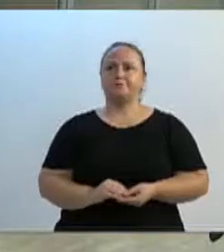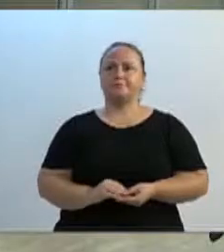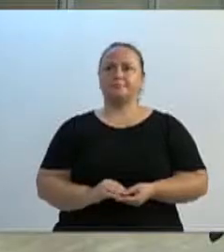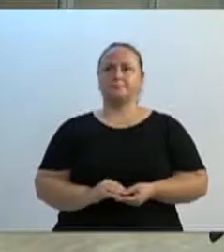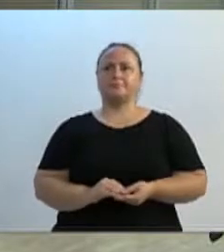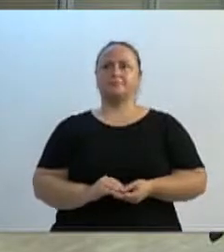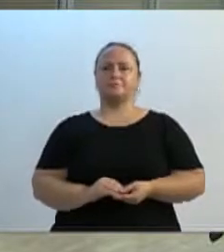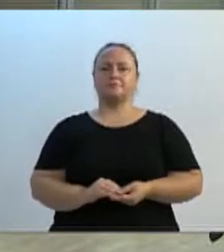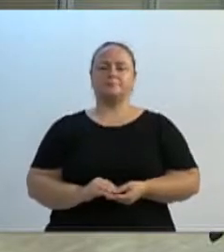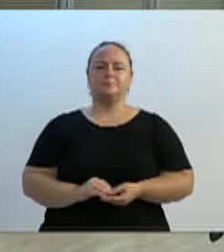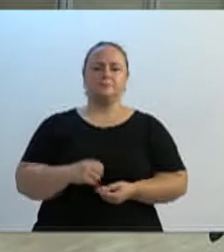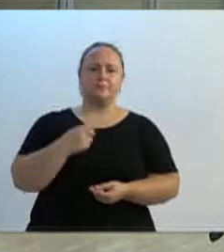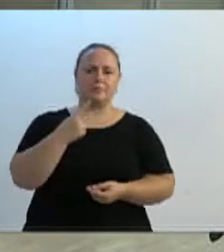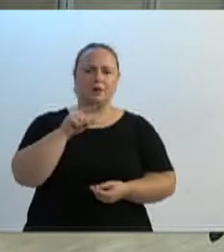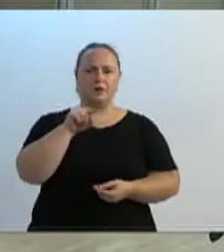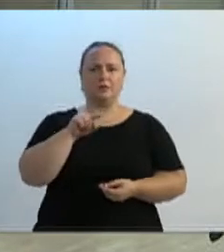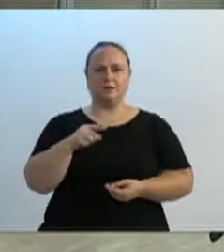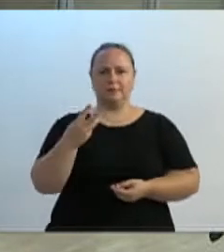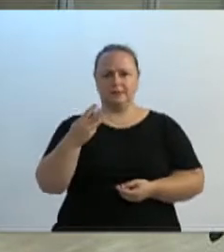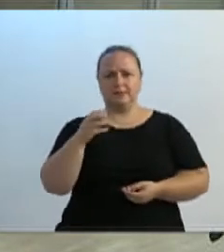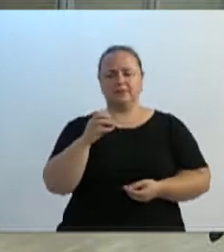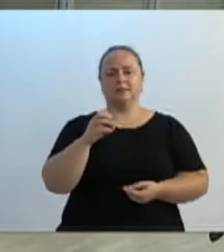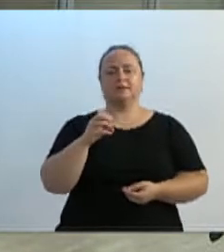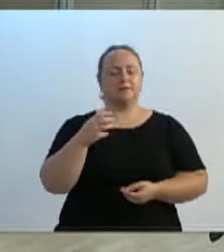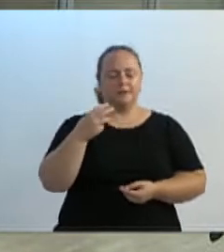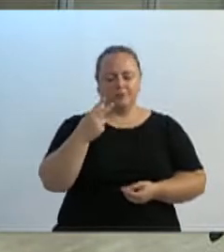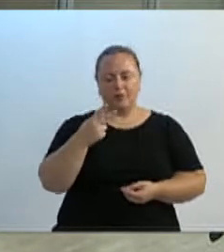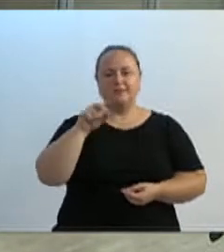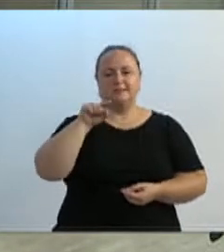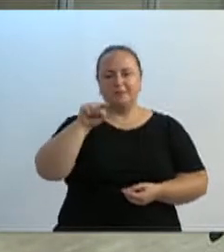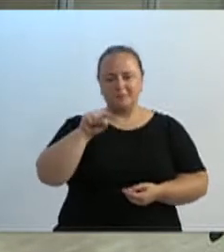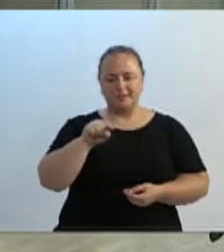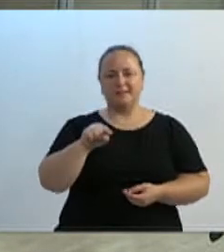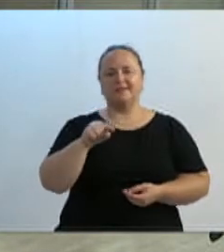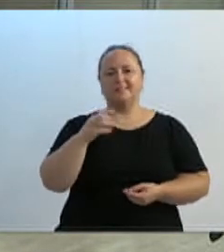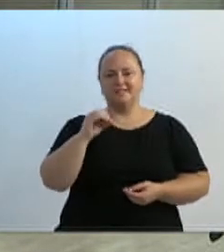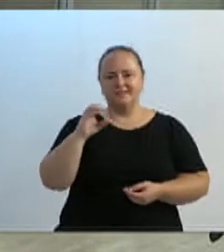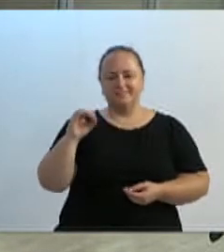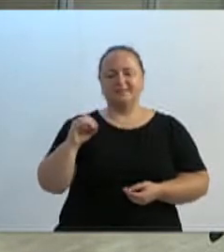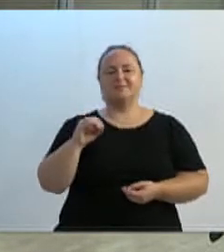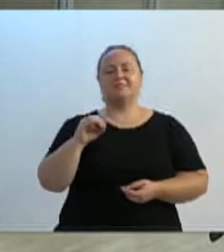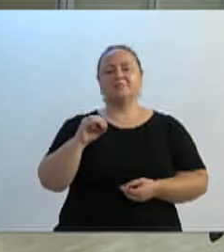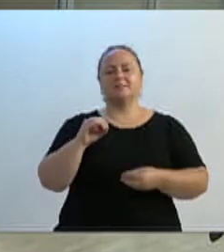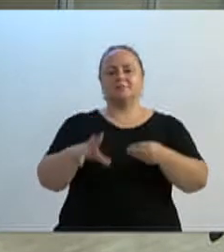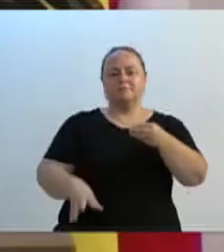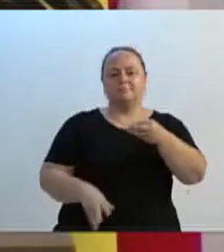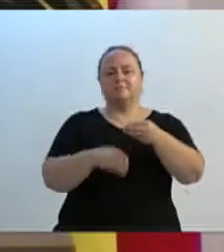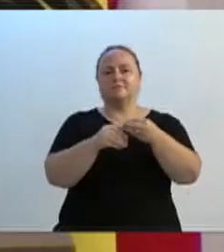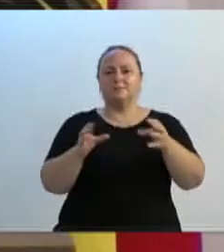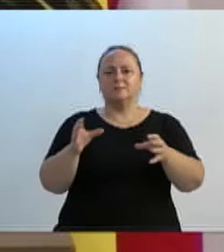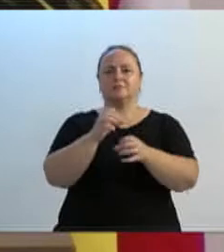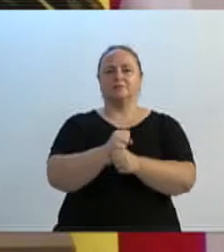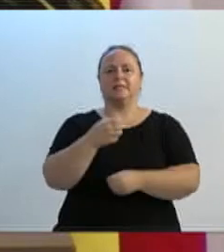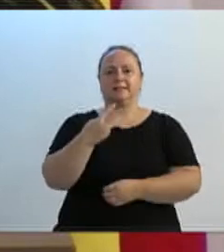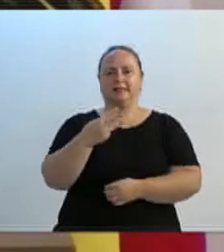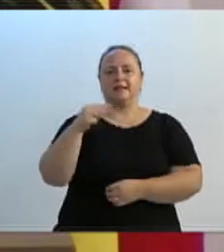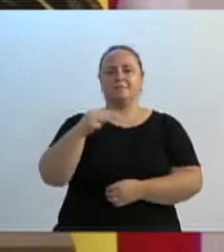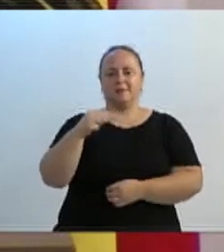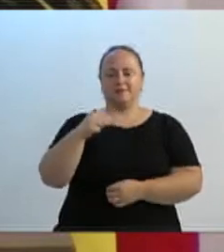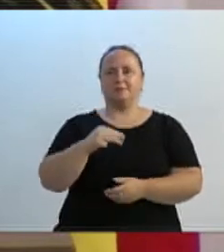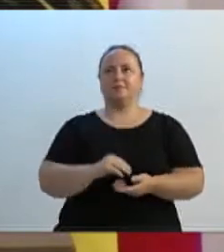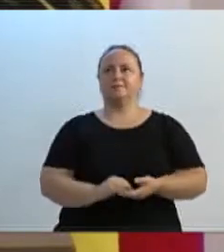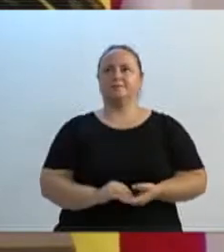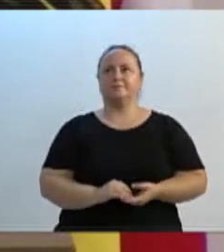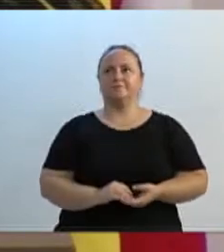2 minutos do vereador Alexandre Matias, mais 1 minuto pelo aparte, 3 minutos a Vossa Excelência. Perfeito. Inclusive, quero agradecer aqui